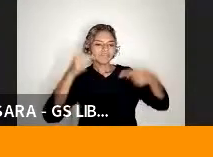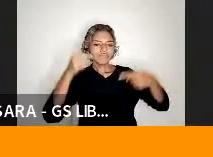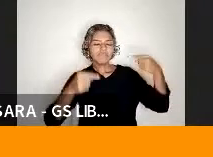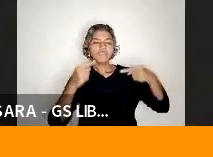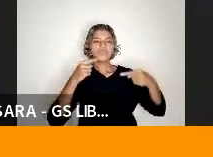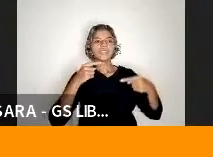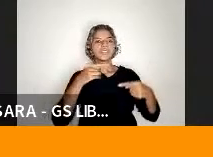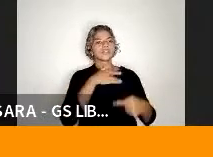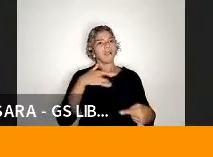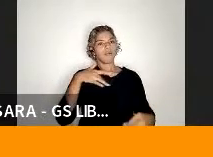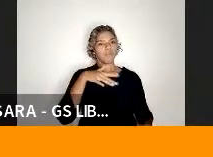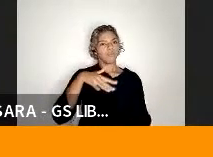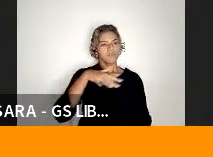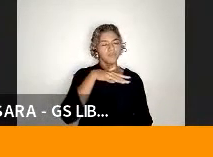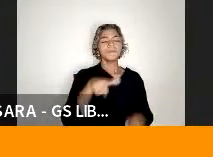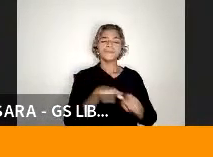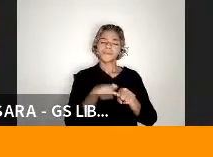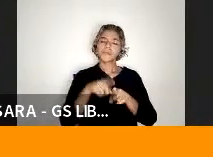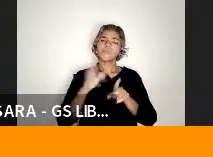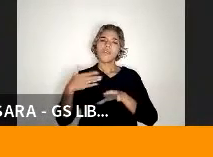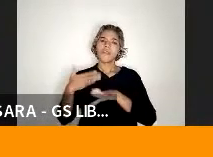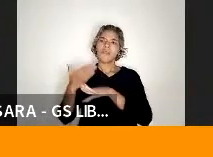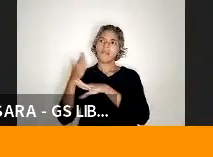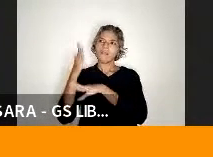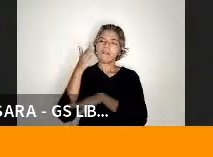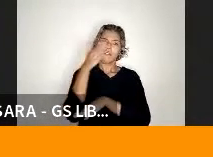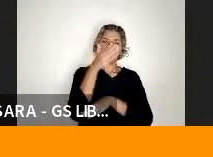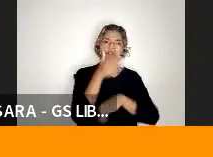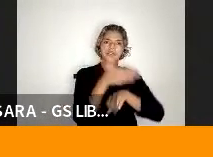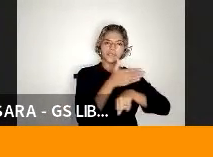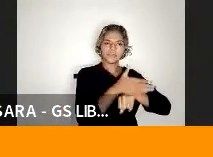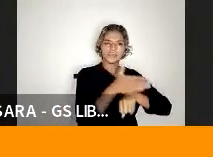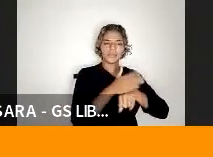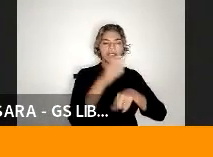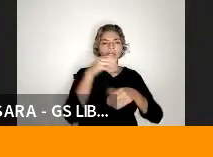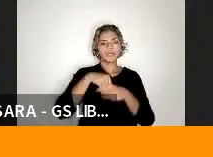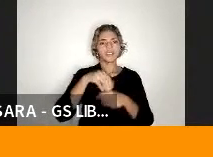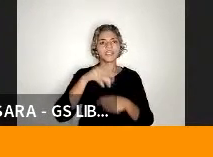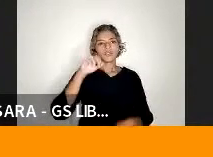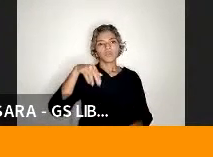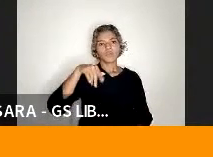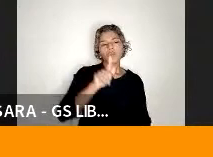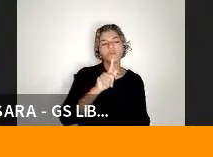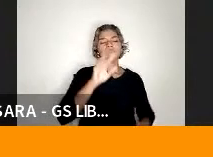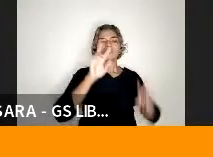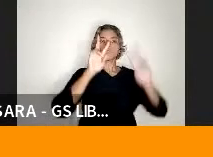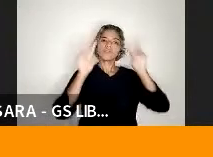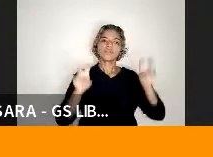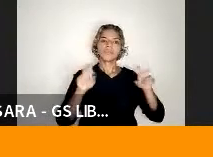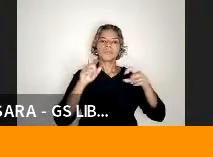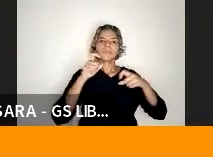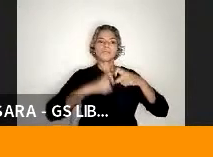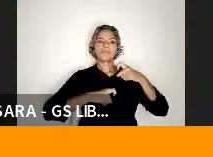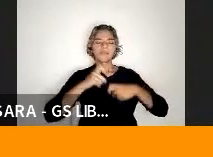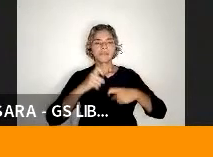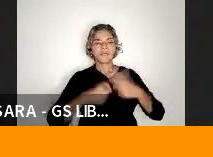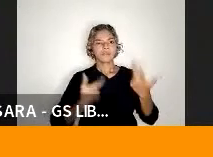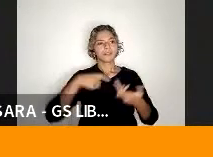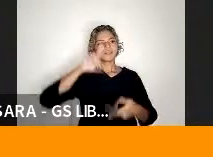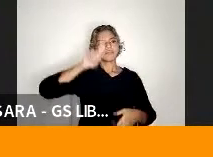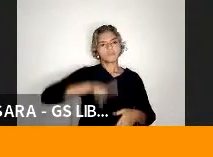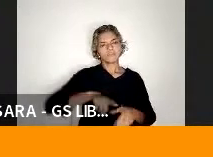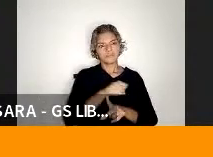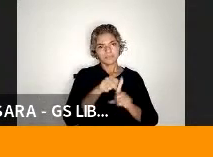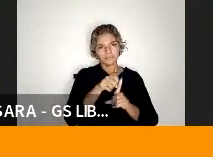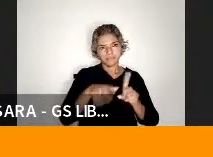Estagiei, trabalhei, enfim, numa série de ONGs, né, que atuam no contexto da sexualidade, dos direitos sociais, como o IBASE e a ABIA,